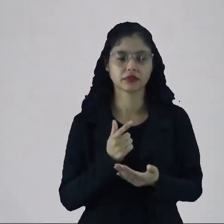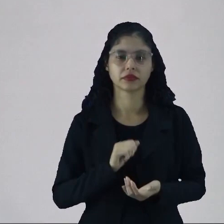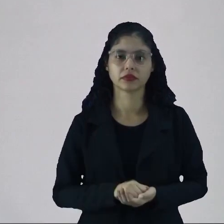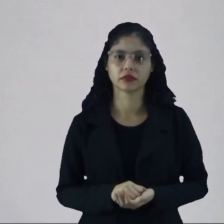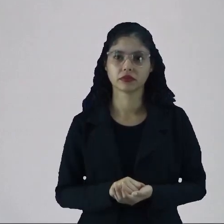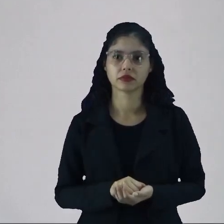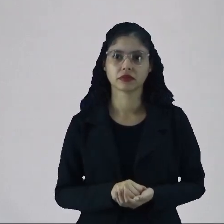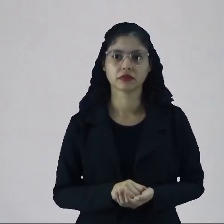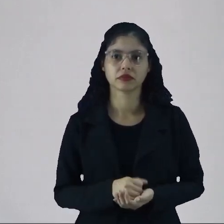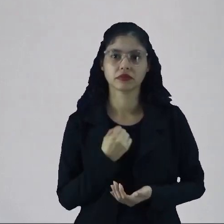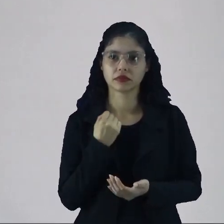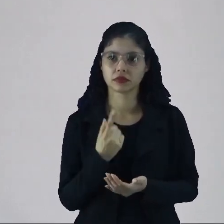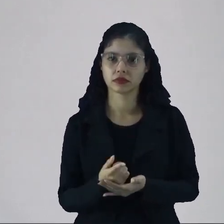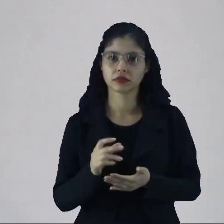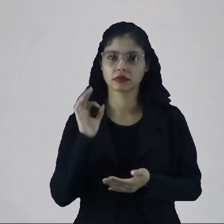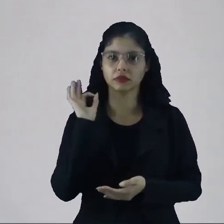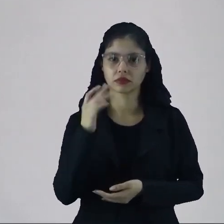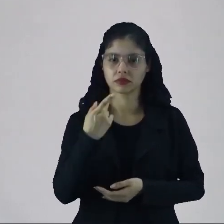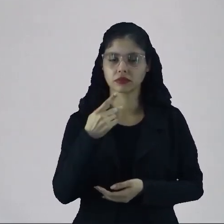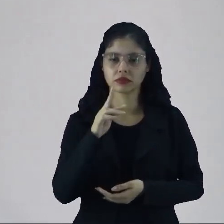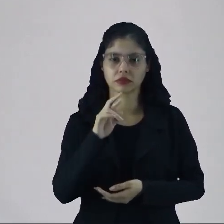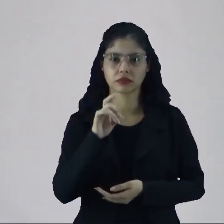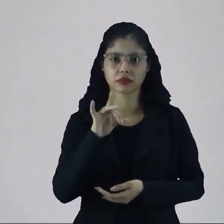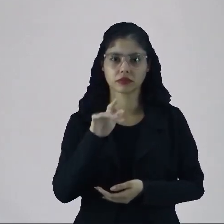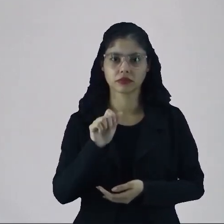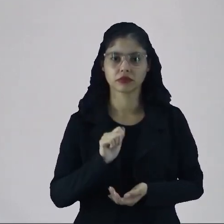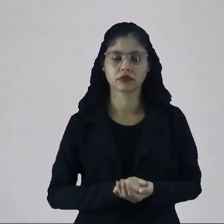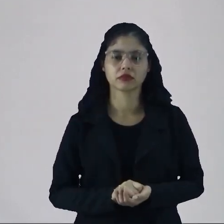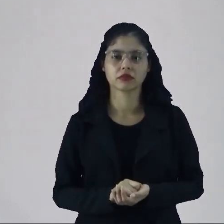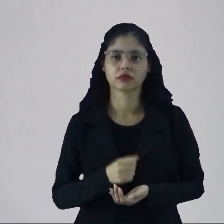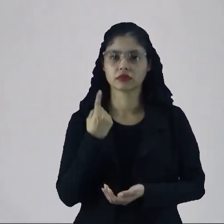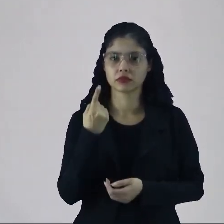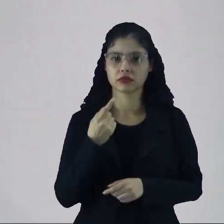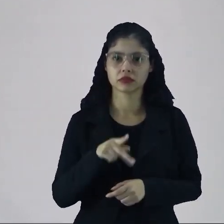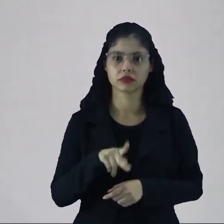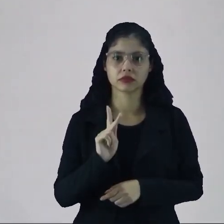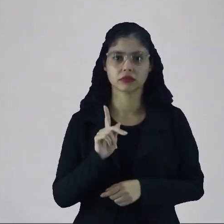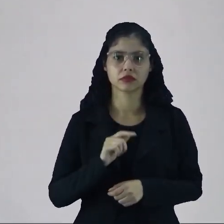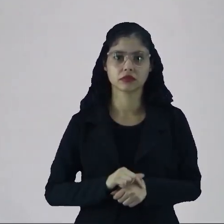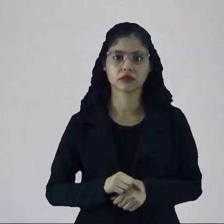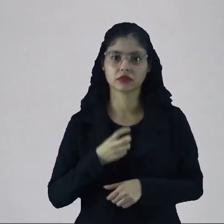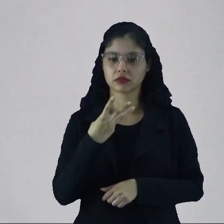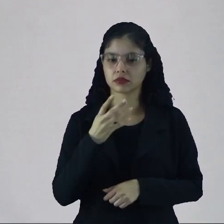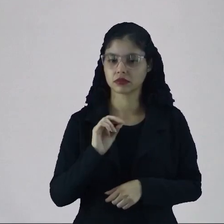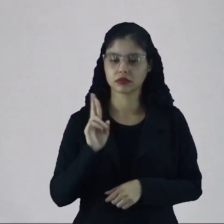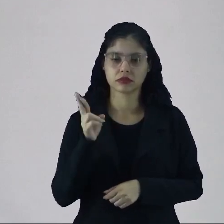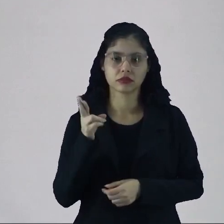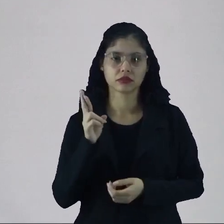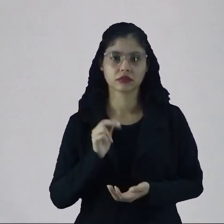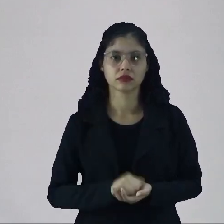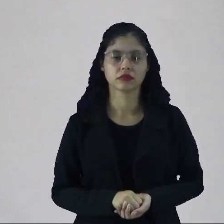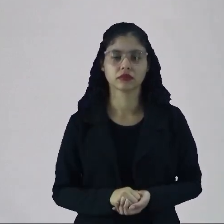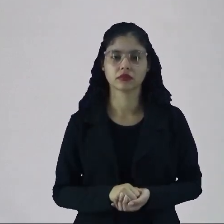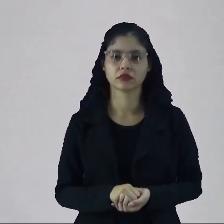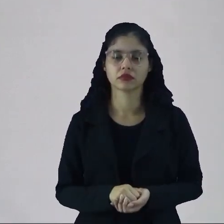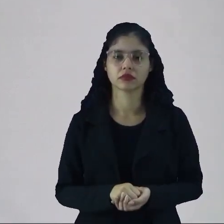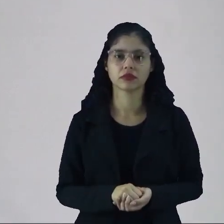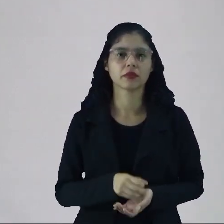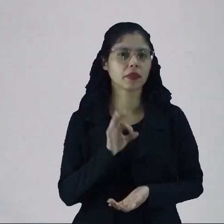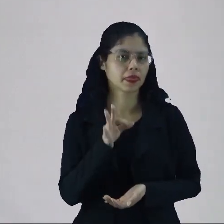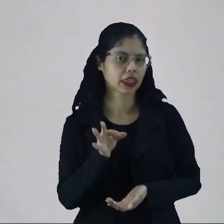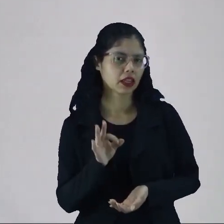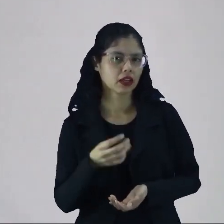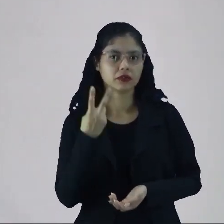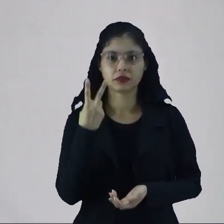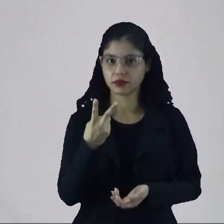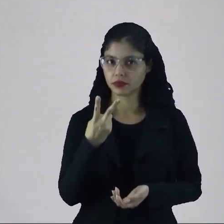Uma compra proporcional. Se 1 quilo de carne custa R$ 30,